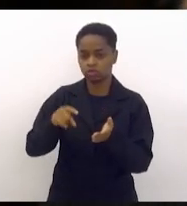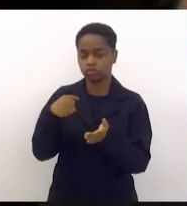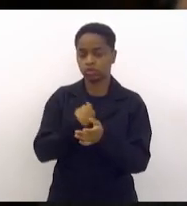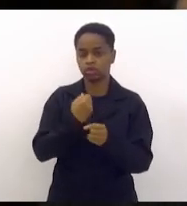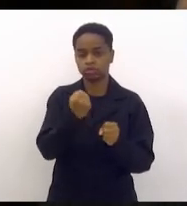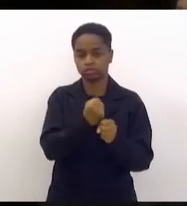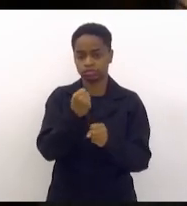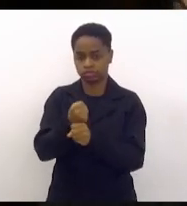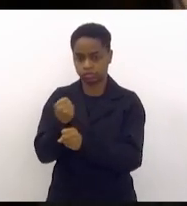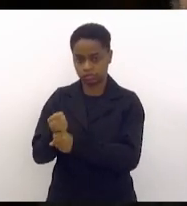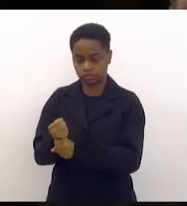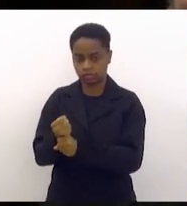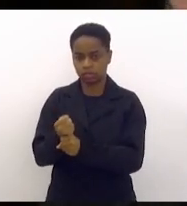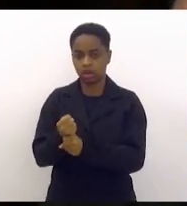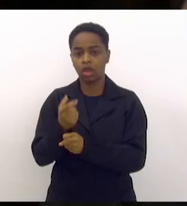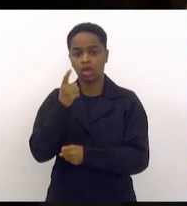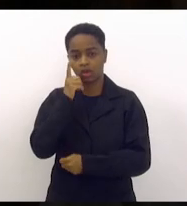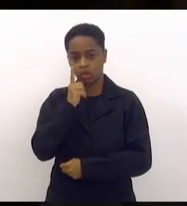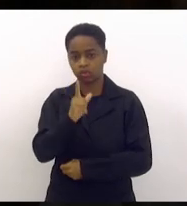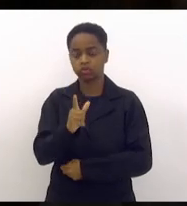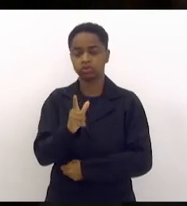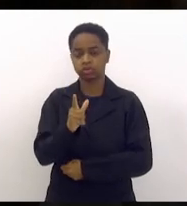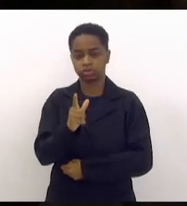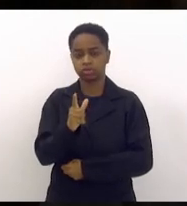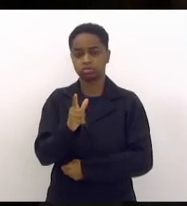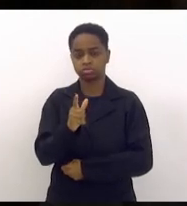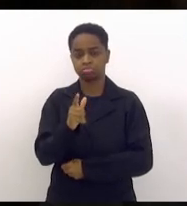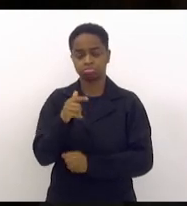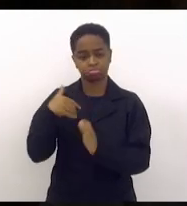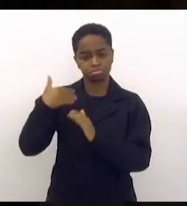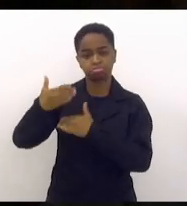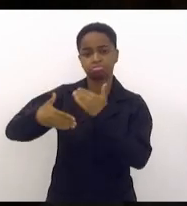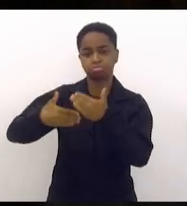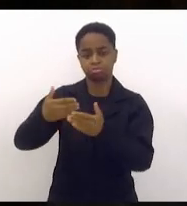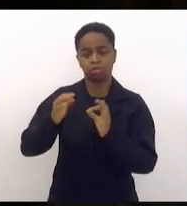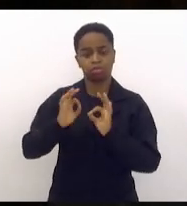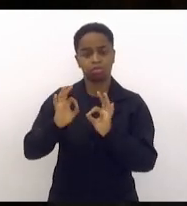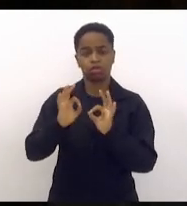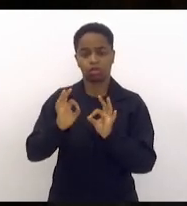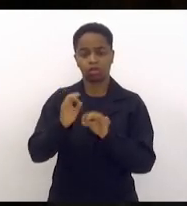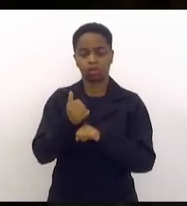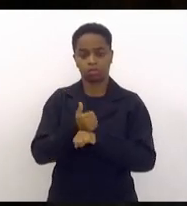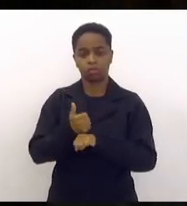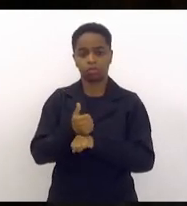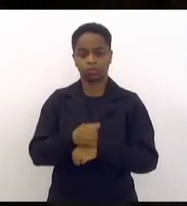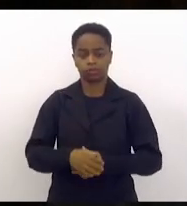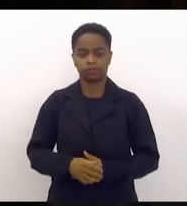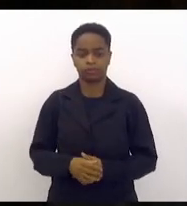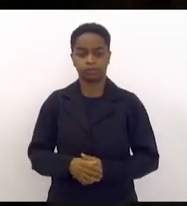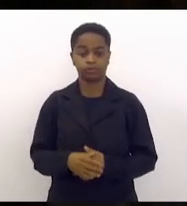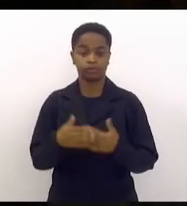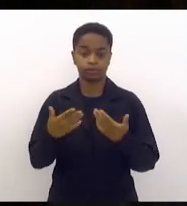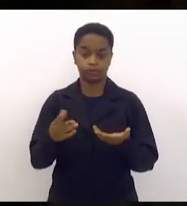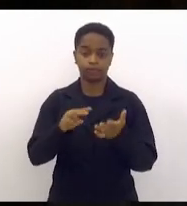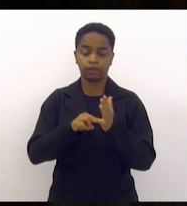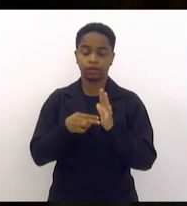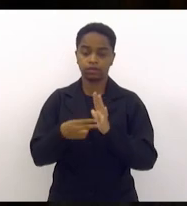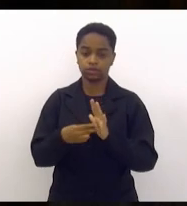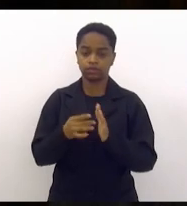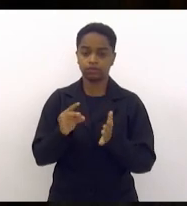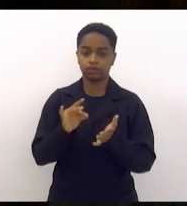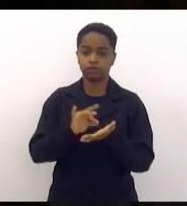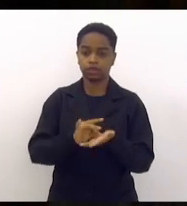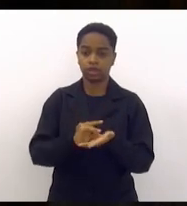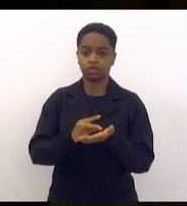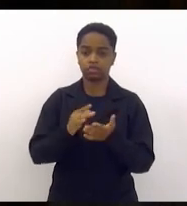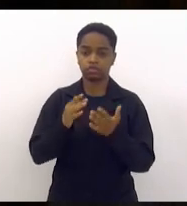para Transpetro e fatores internacionais de produtividade de mão de obra que é uma grande uma grande homenagem